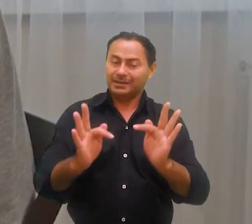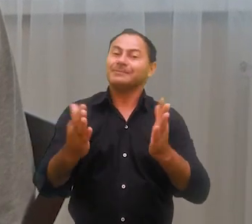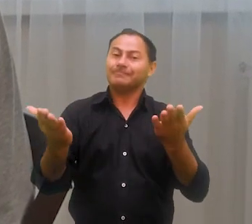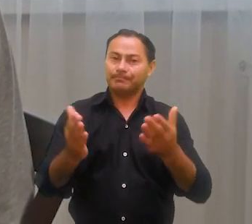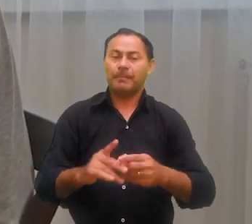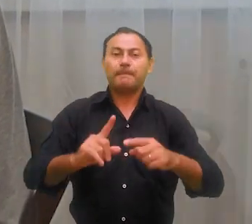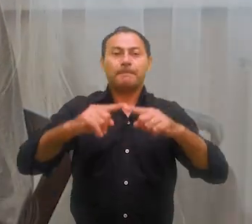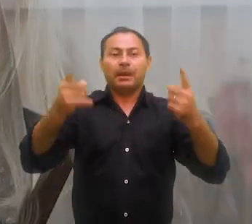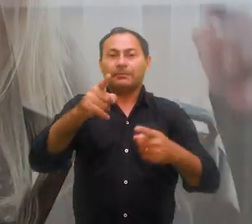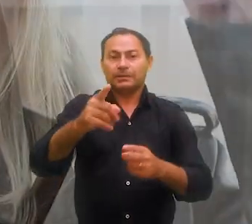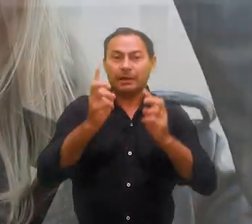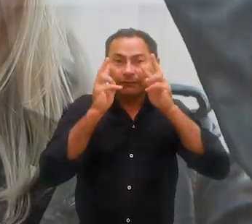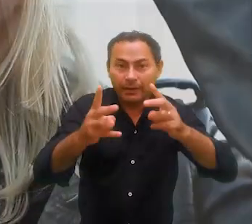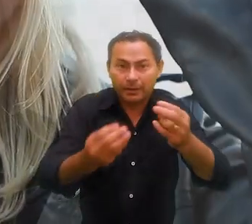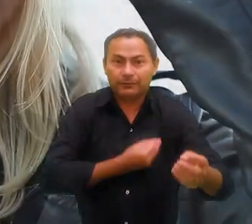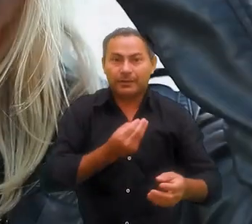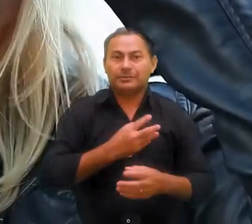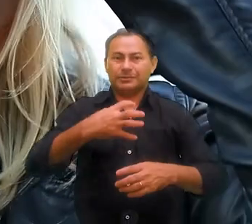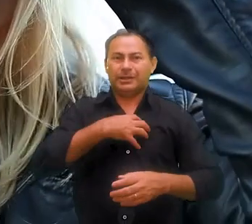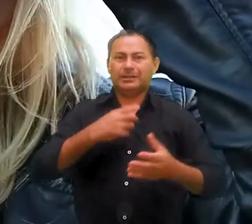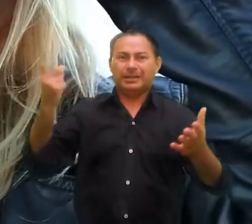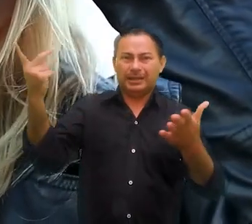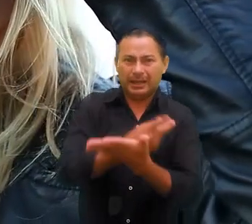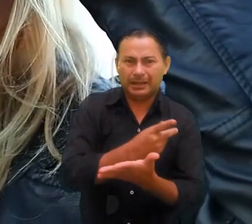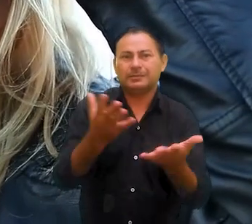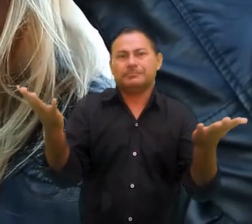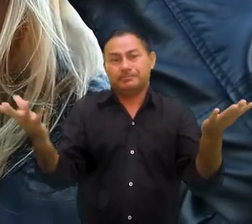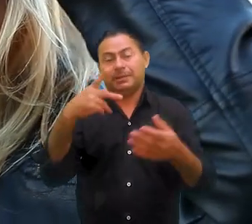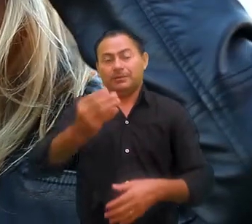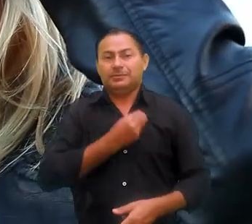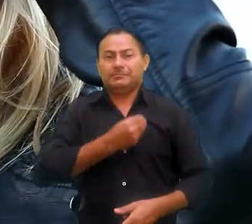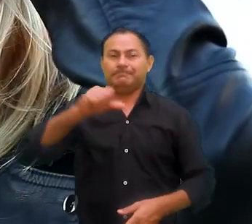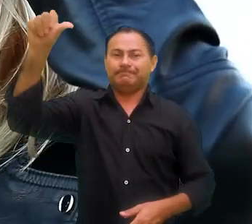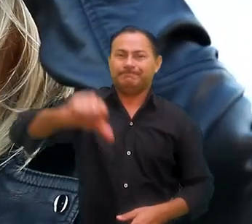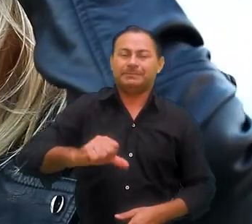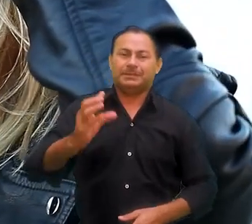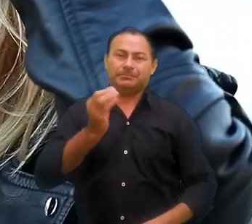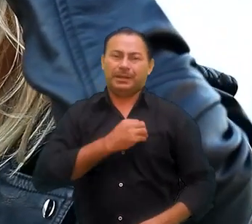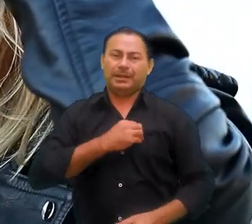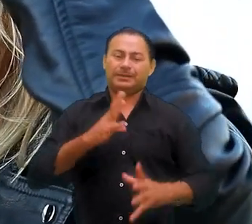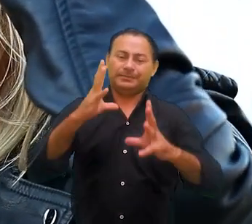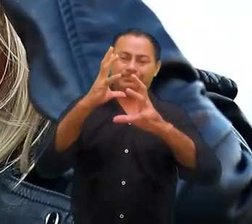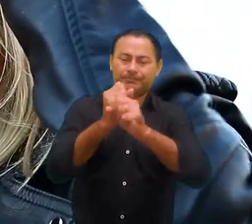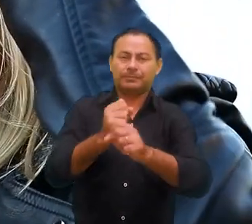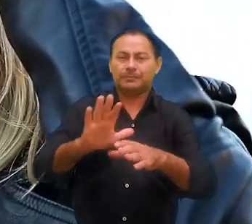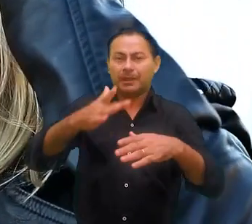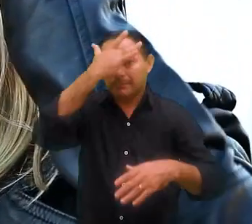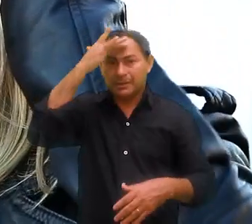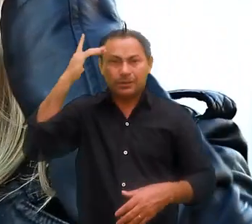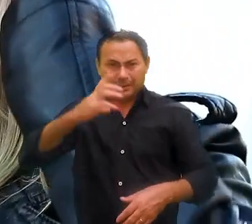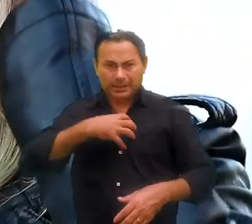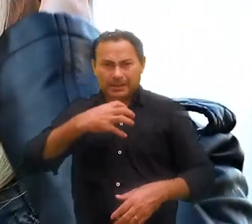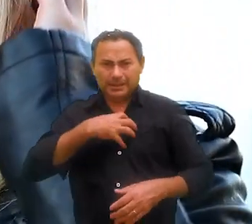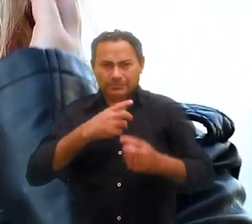vida feliz. Mas se você enxergar a vida de maneira deturpada, sua vida será cheia de trevas.